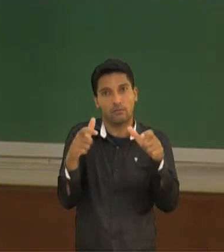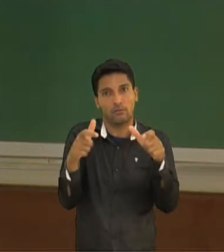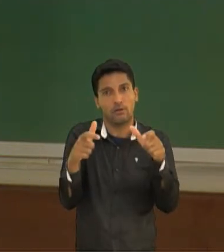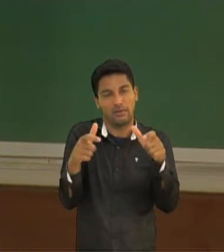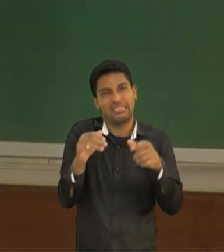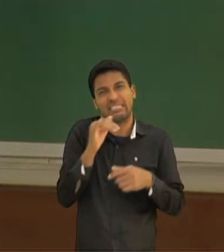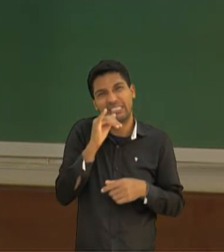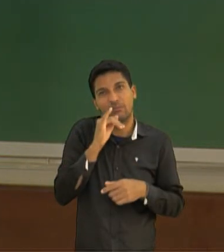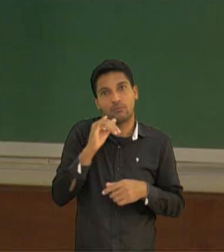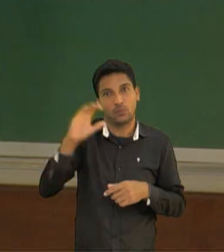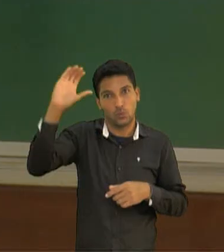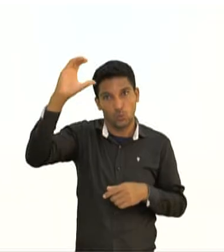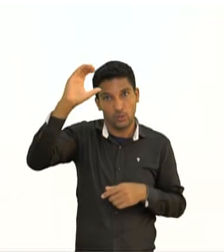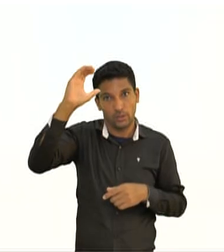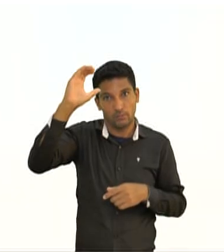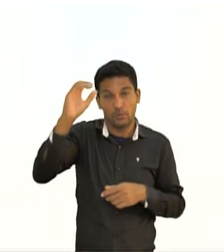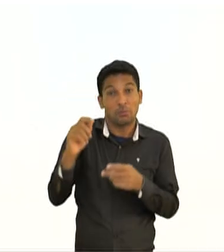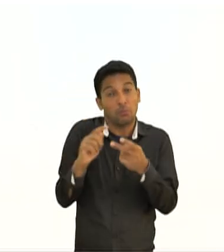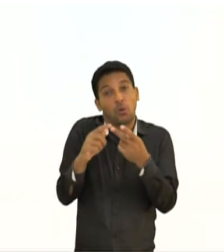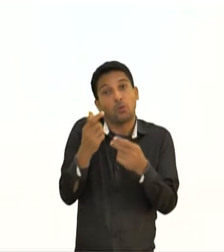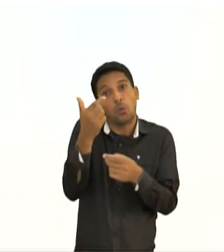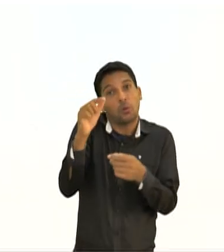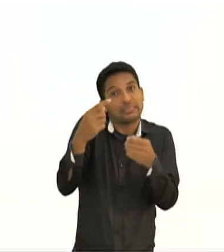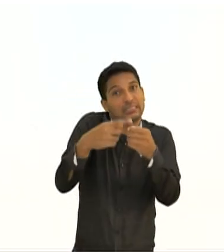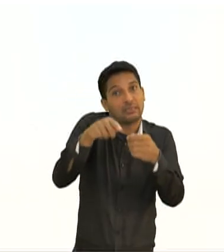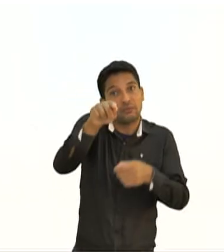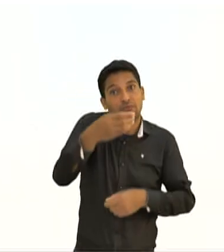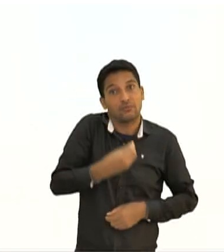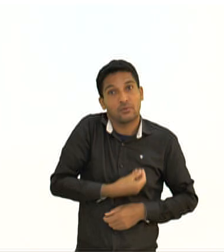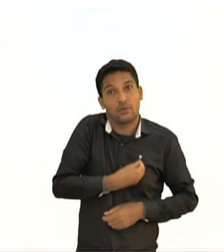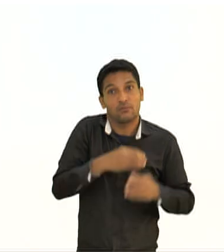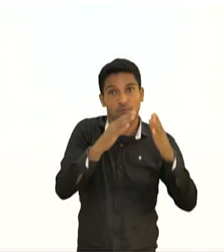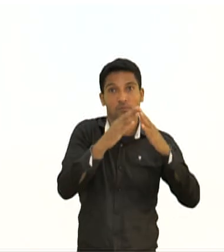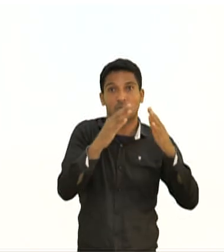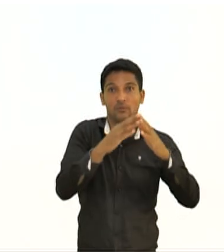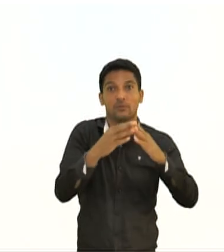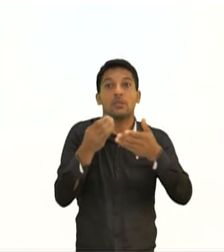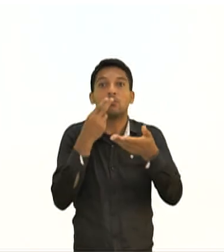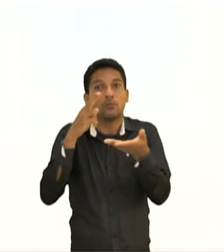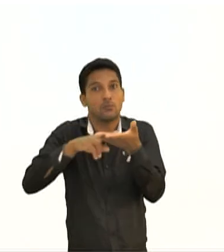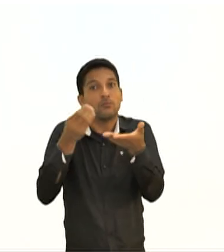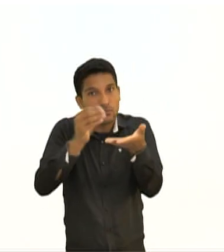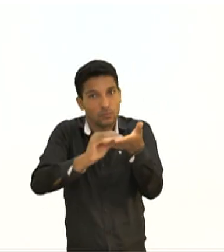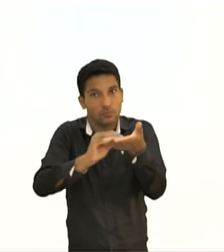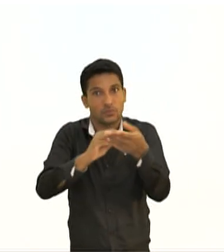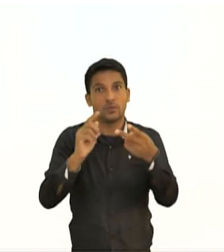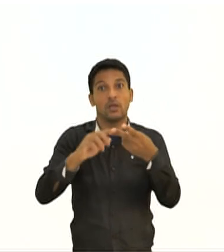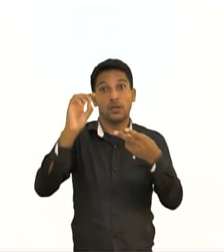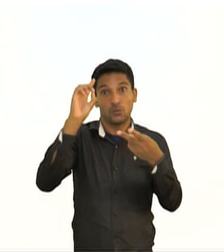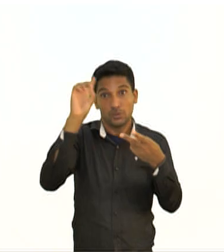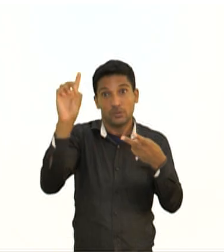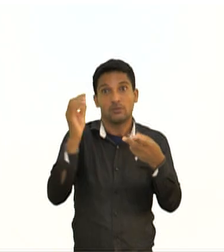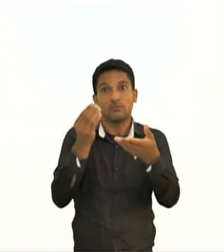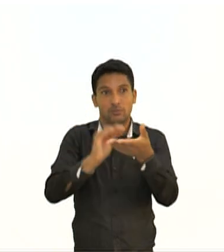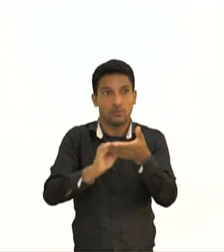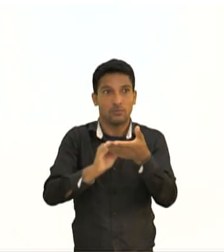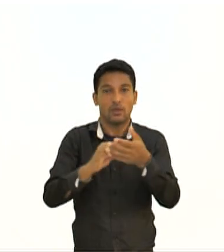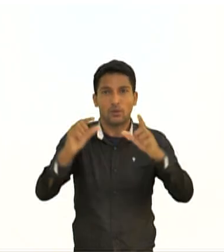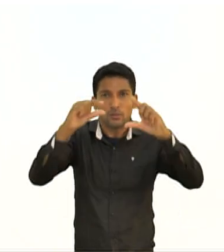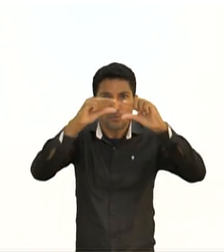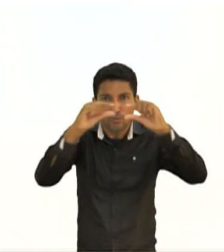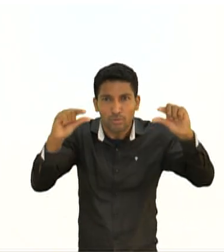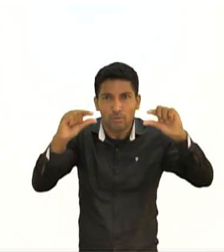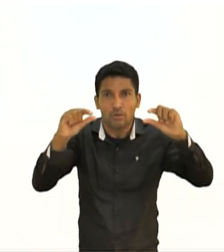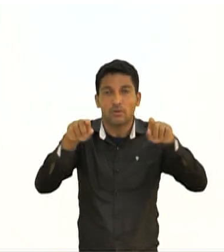da Vitória, Umuarama, Ponta Grossa, depende da cidade de vocês, né? A data, né? E aí, o vocativo